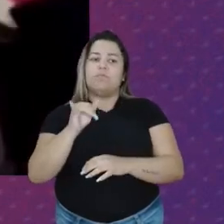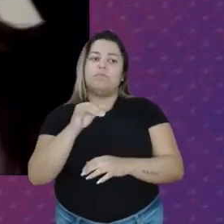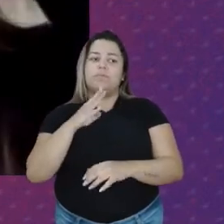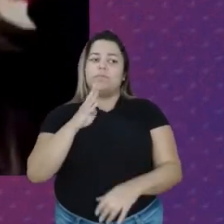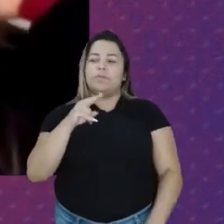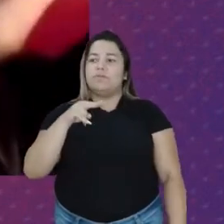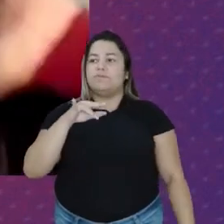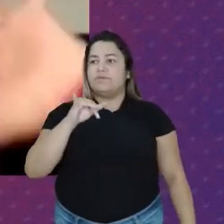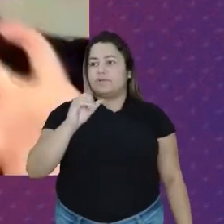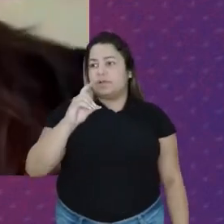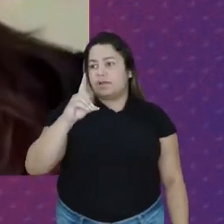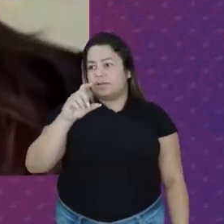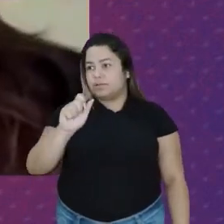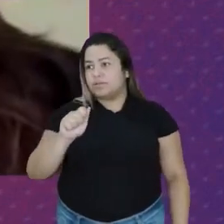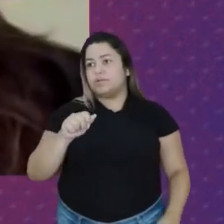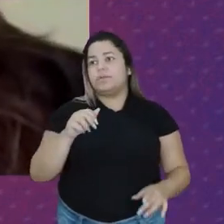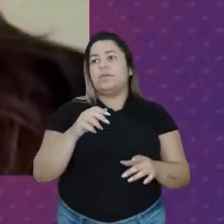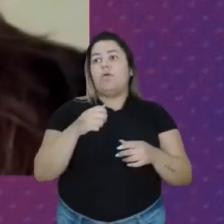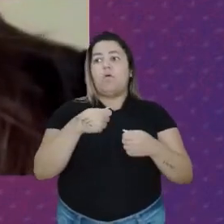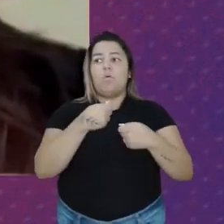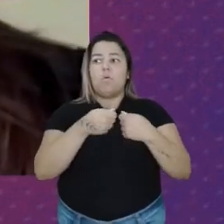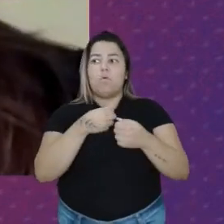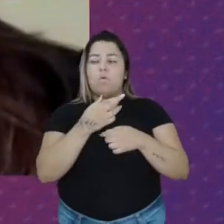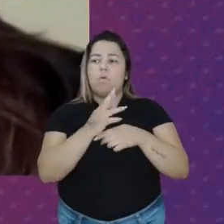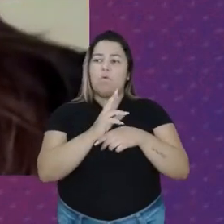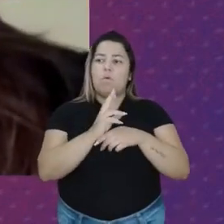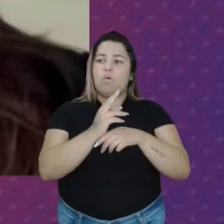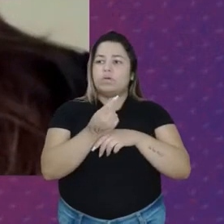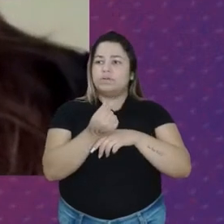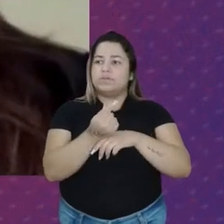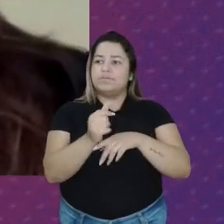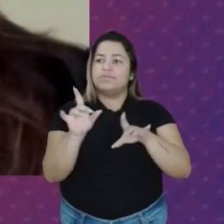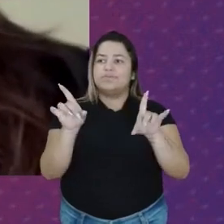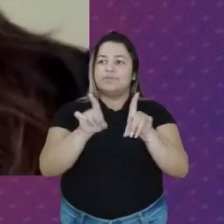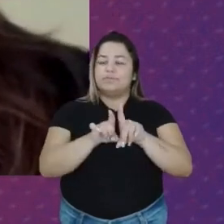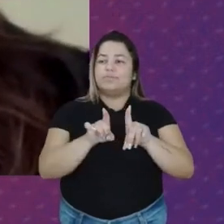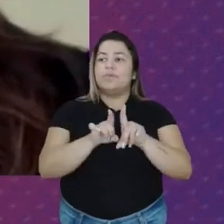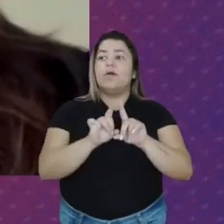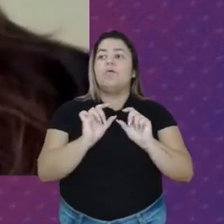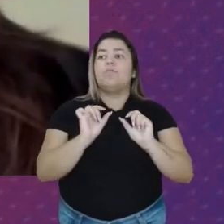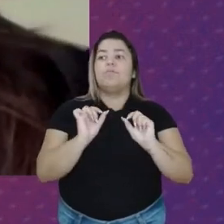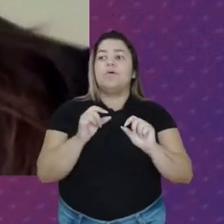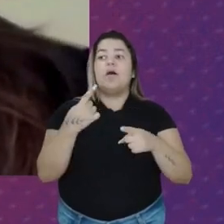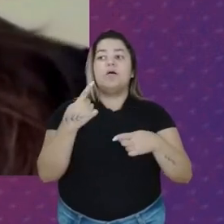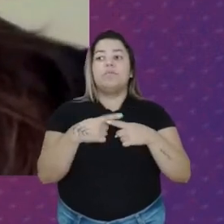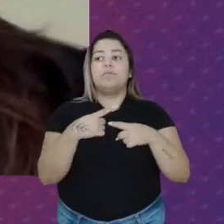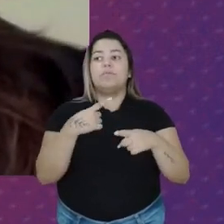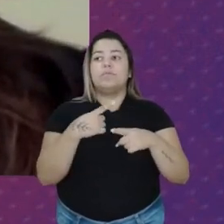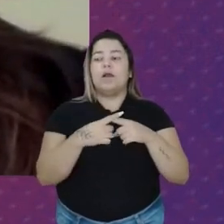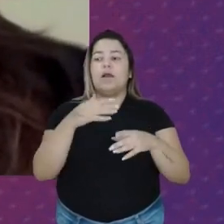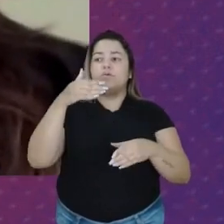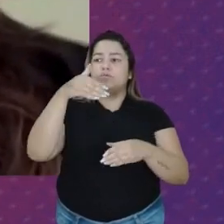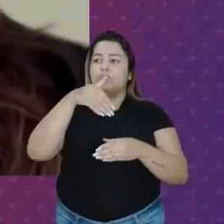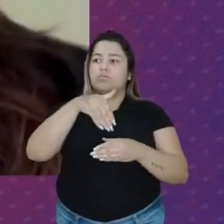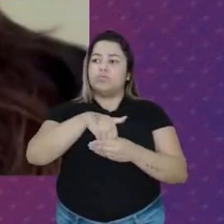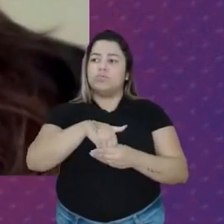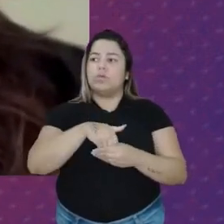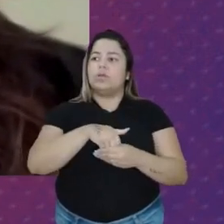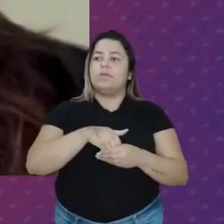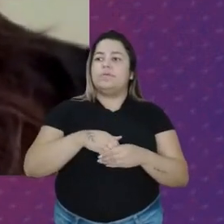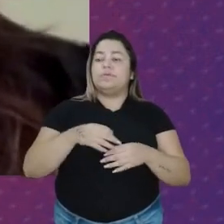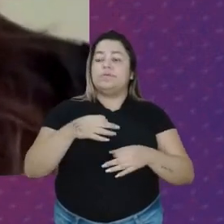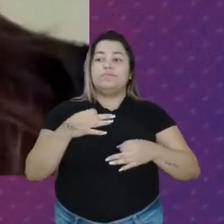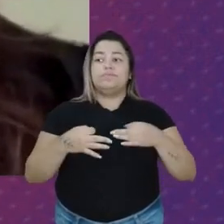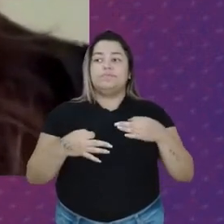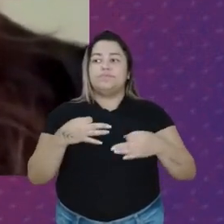com esses financiamentos, né, essas cotas de financiamento, porque a legislação eleitoral, ela